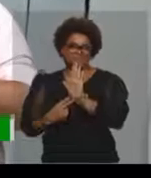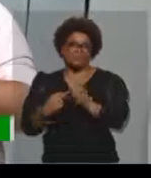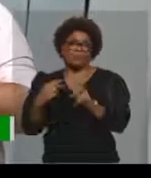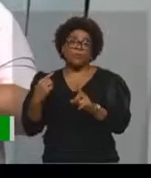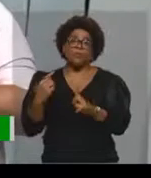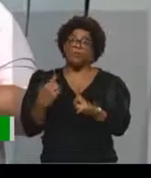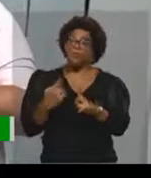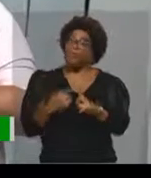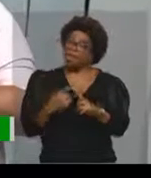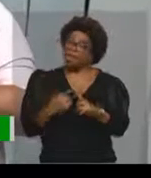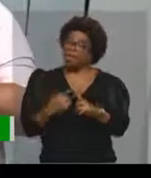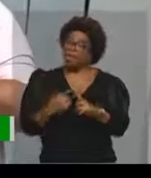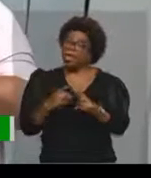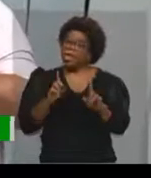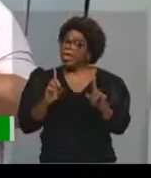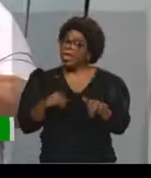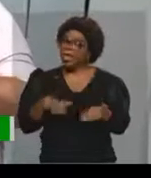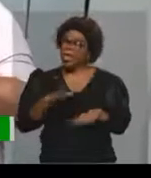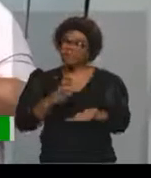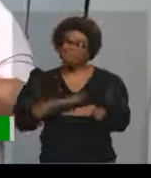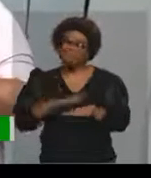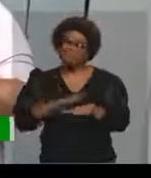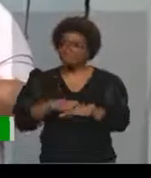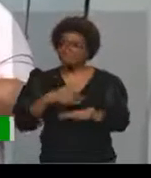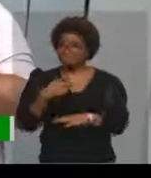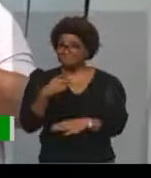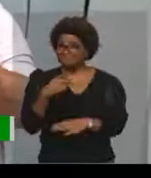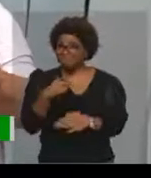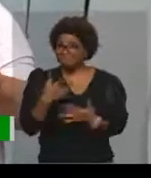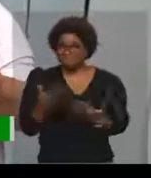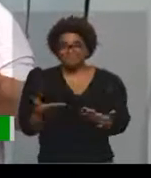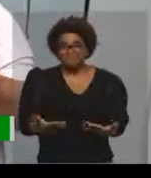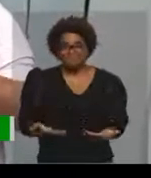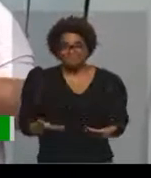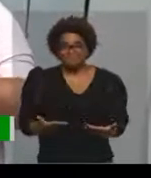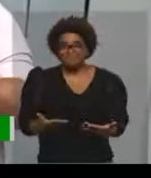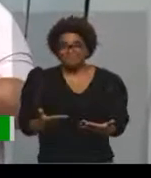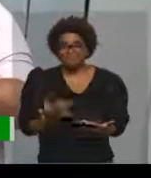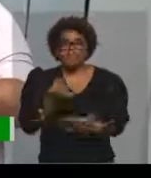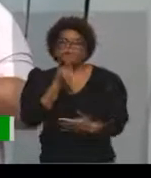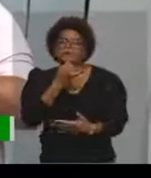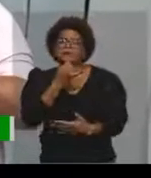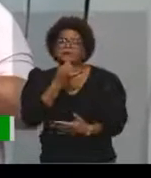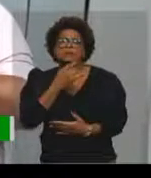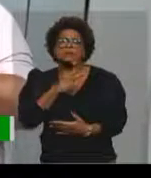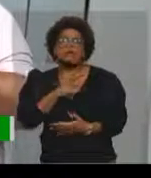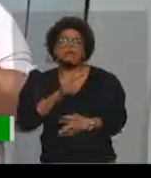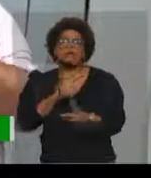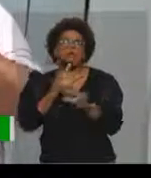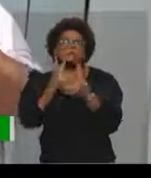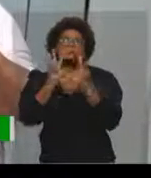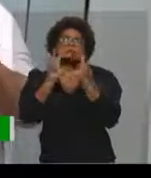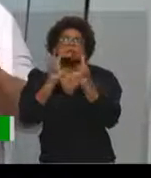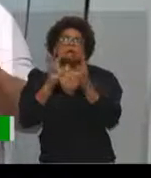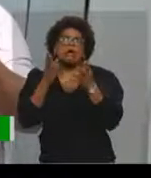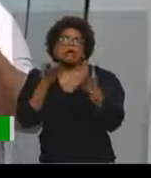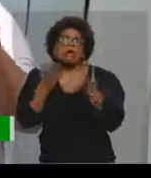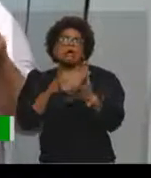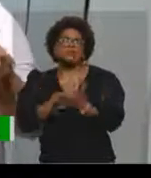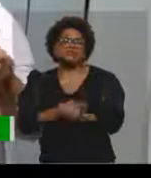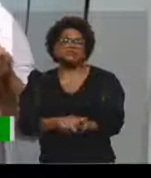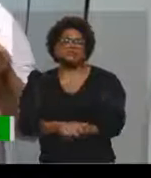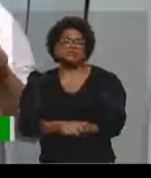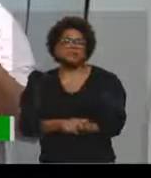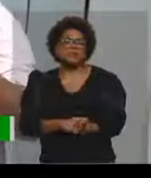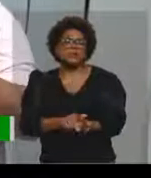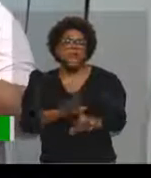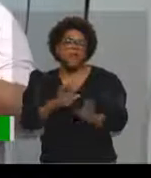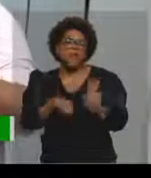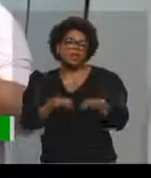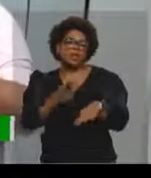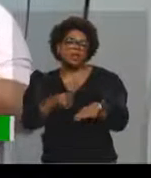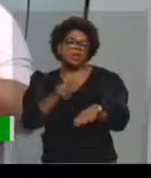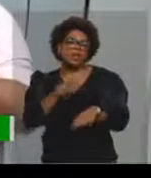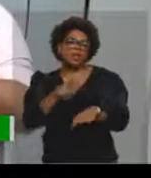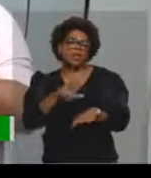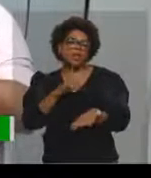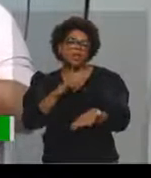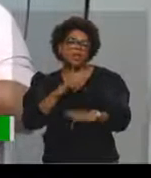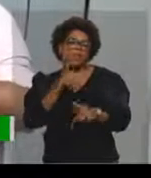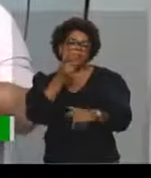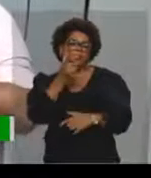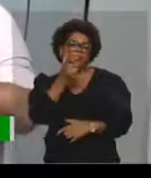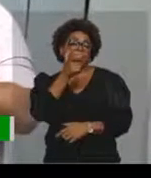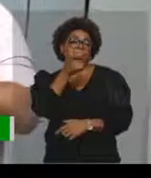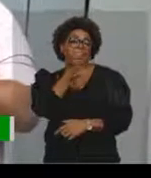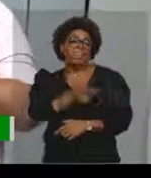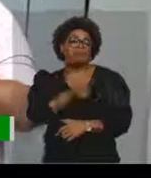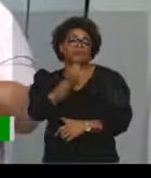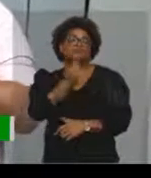de fato é pessoal. Existe, por exemplo, os temas. Você pode se interessar muito por um tema A, mas não se interessar por